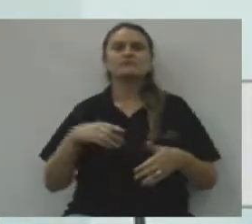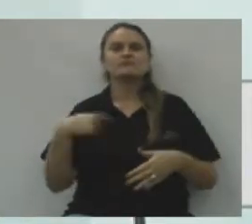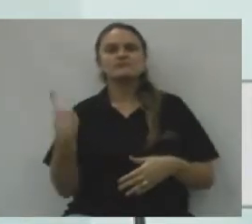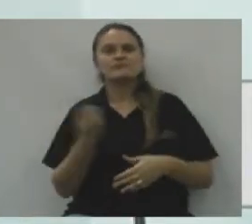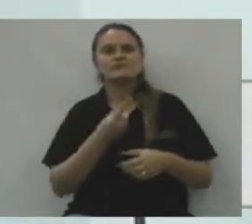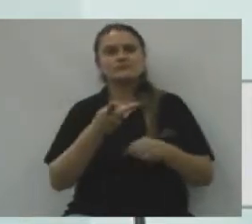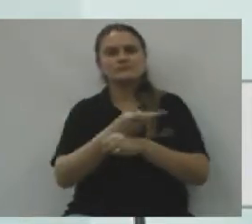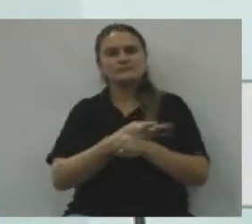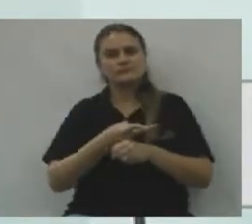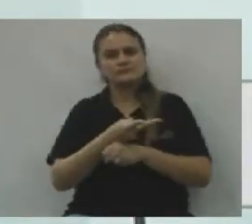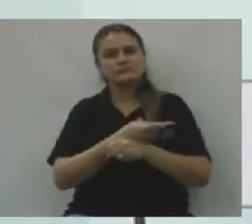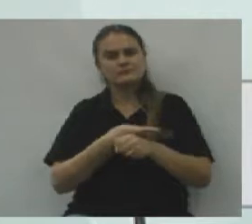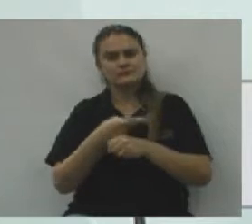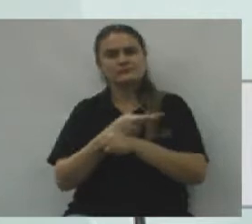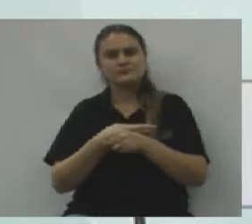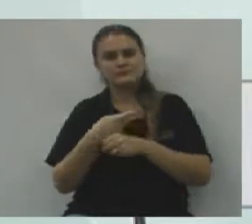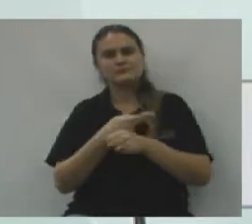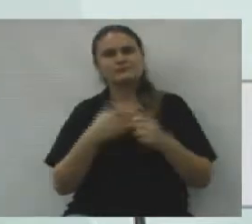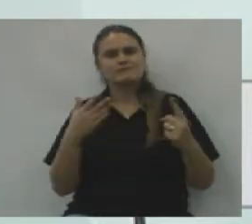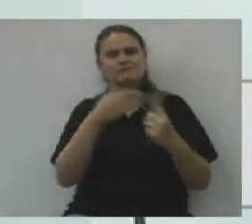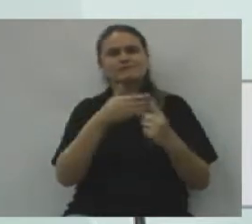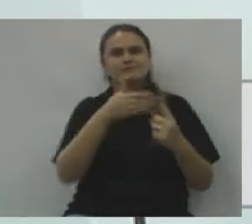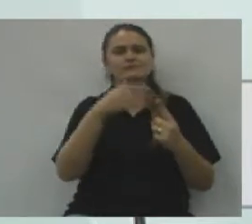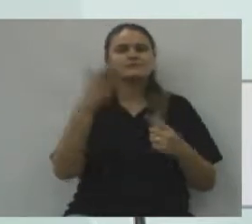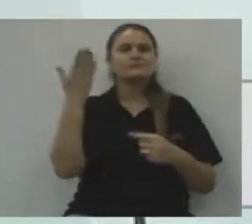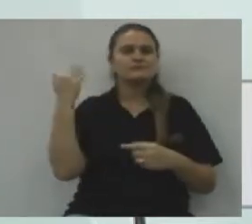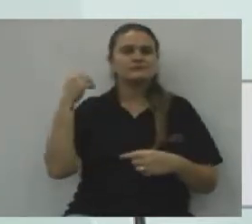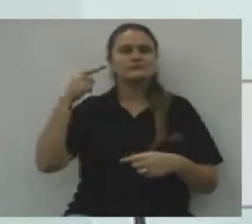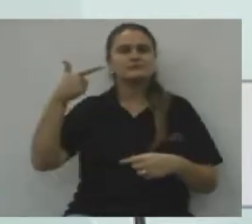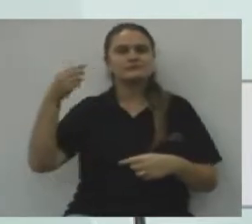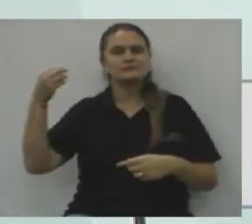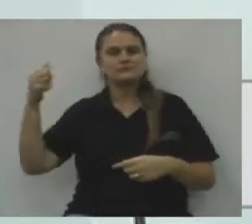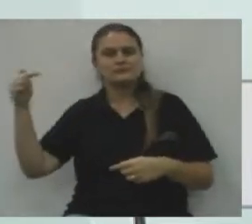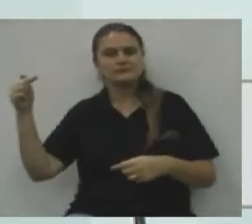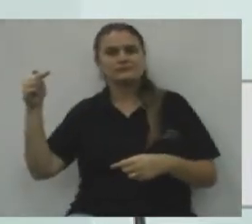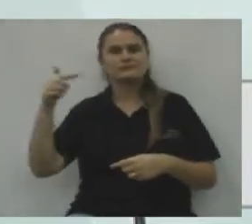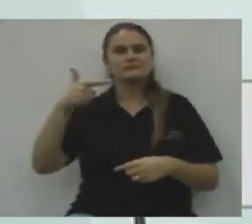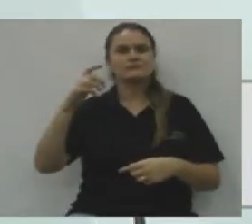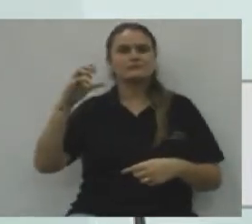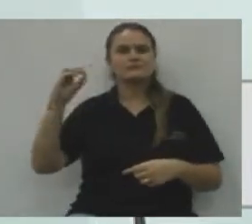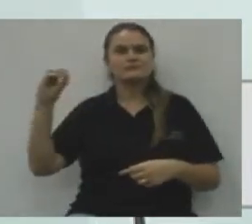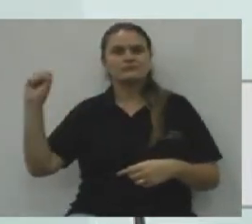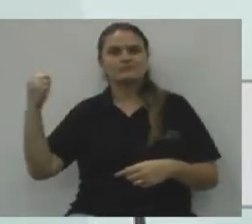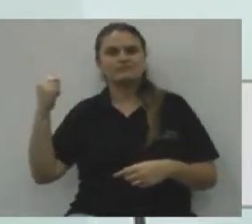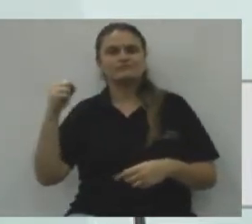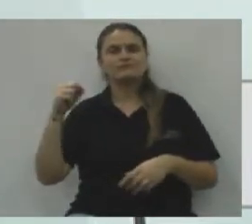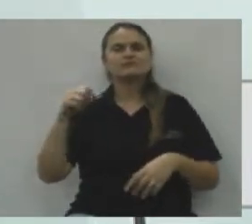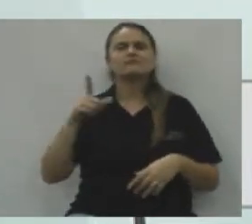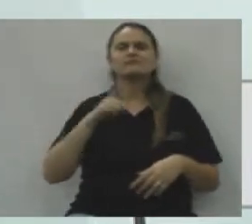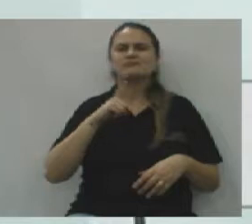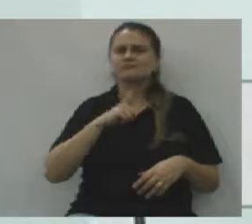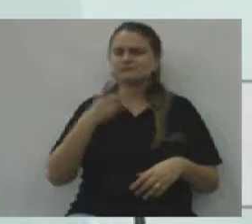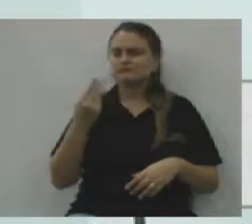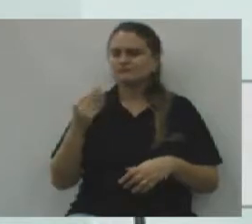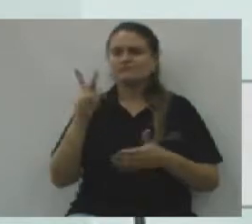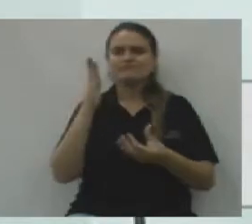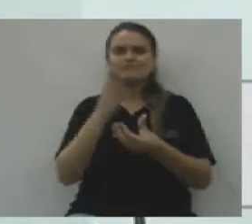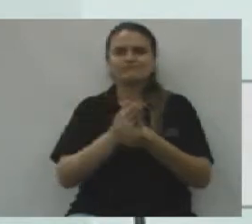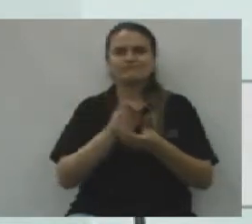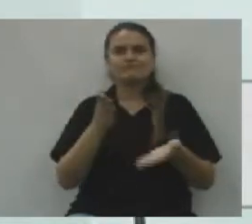busca, lá nos idos de 2007 e 2008, esse tipo de situação chegava à Vara da Infância e Juventude, lá do